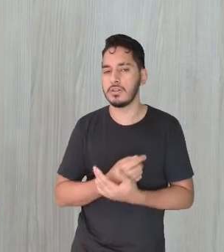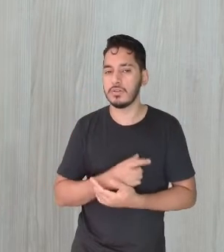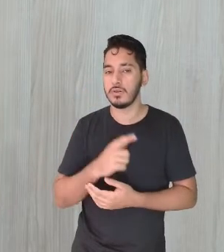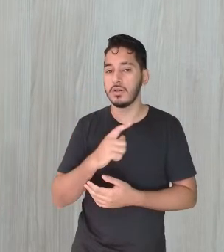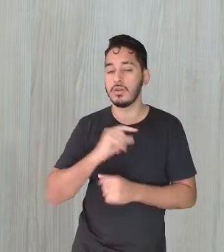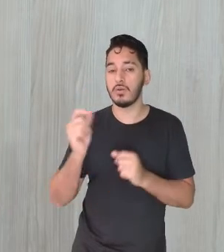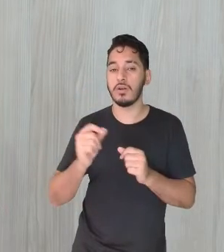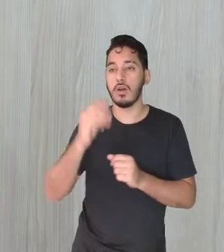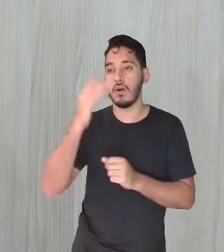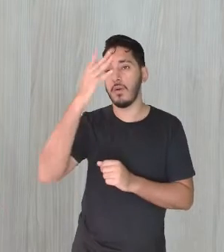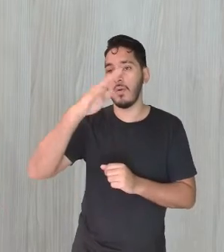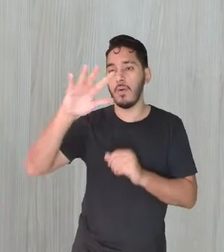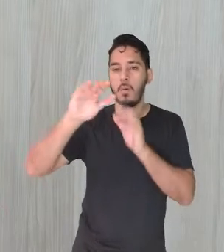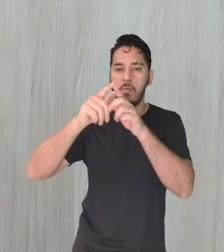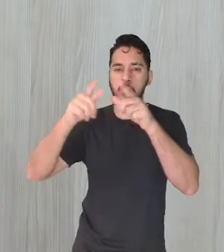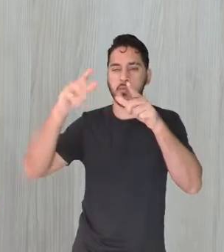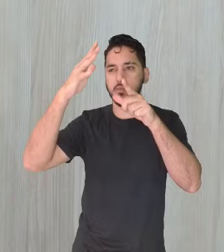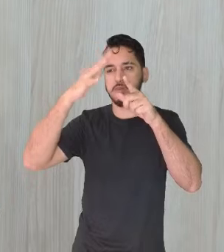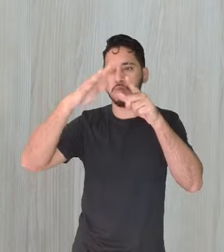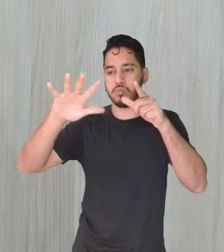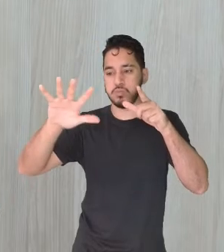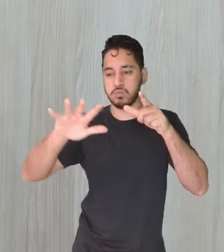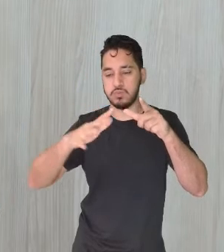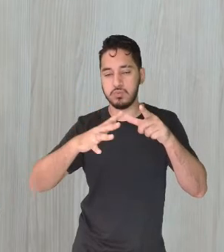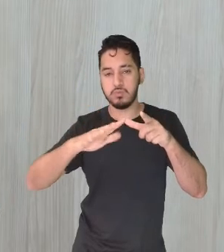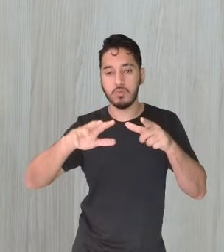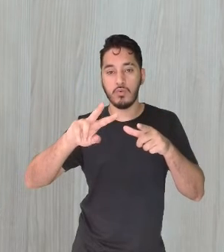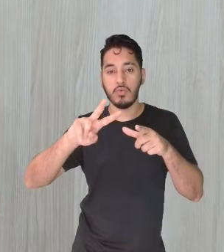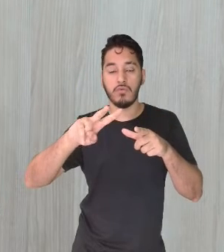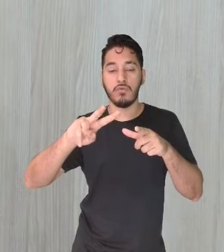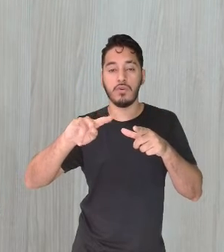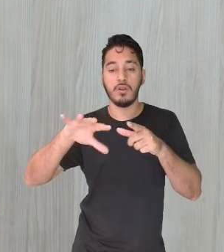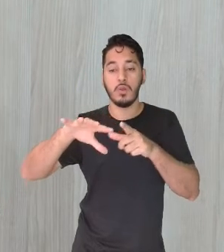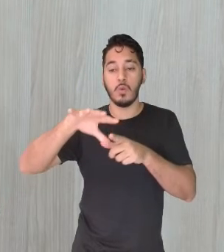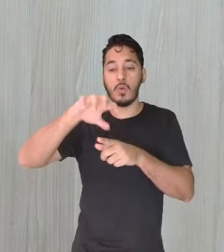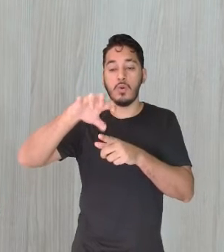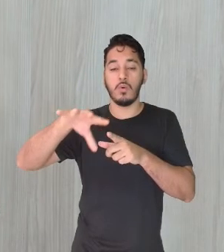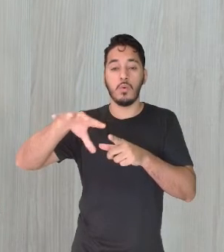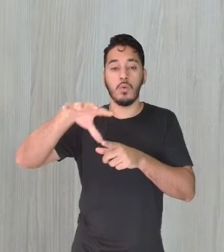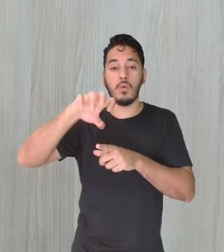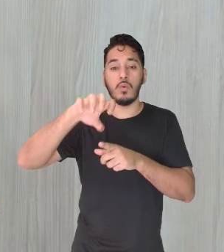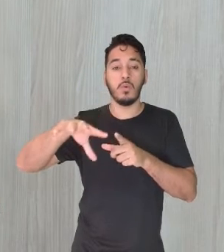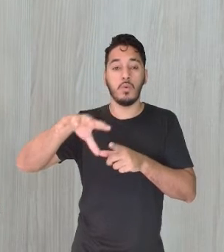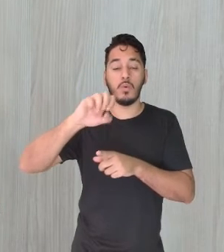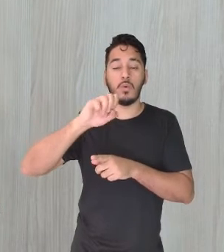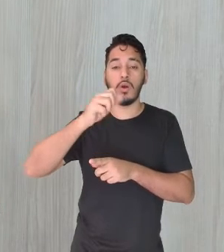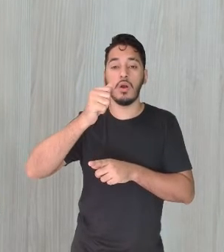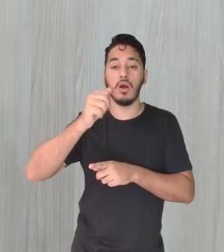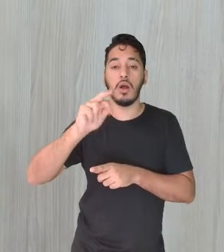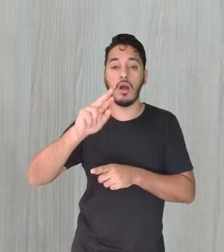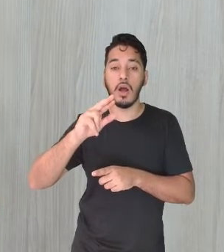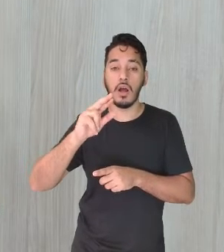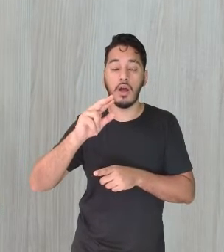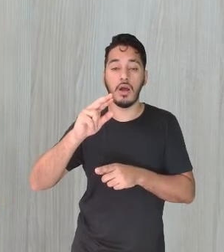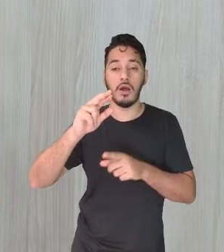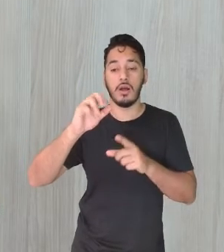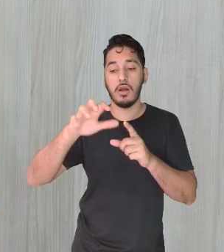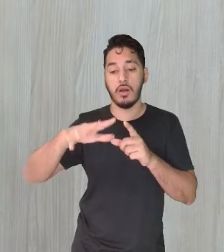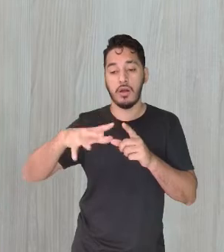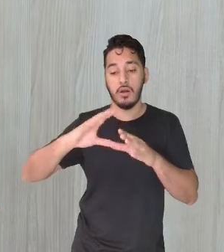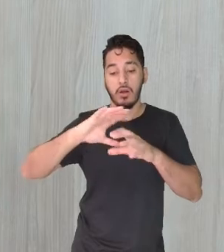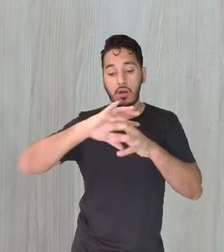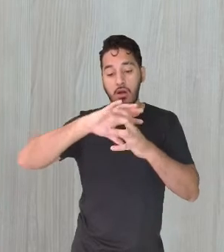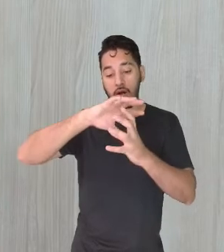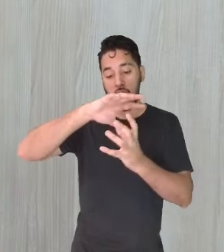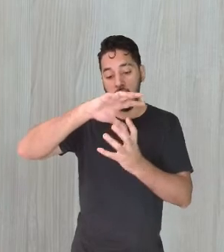tem folhas largas, ó, Sabino, ó, vai transpirando muitas águas para o quê? Ó, a atmosfera.